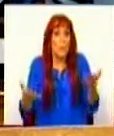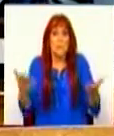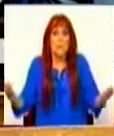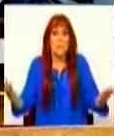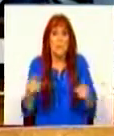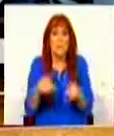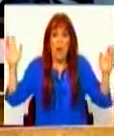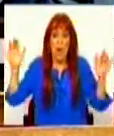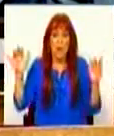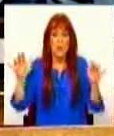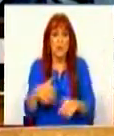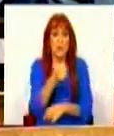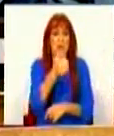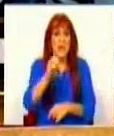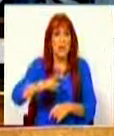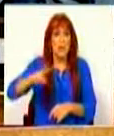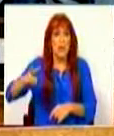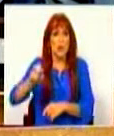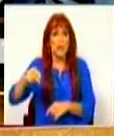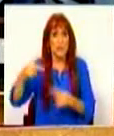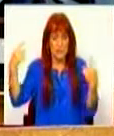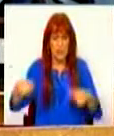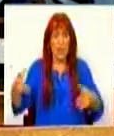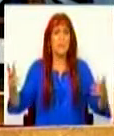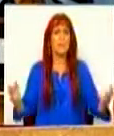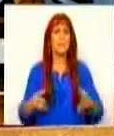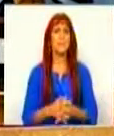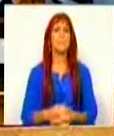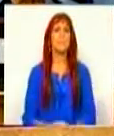homólogo, tem reduzido 500 milhões de euros. Homólogo, 500 milhões de euros.